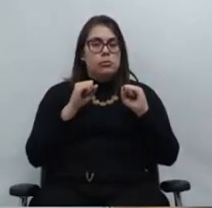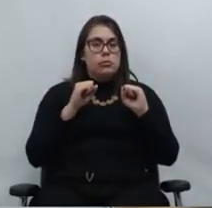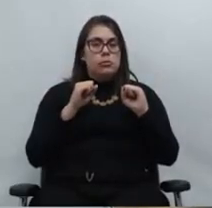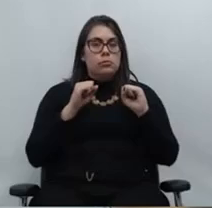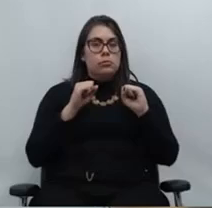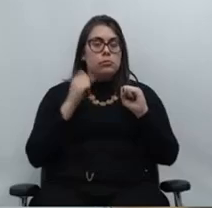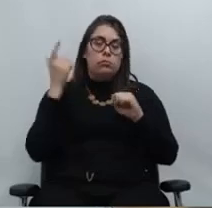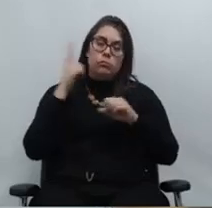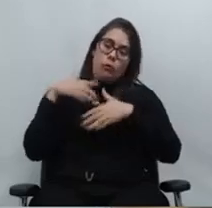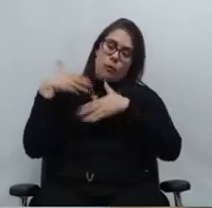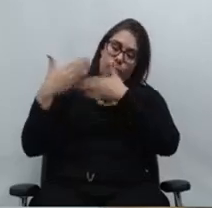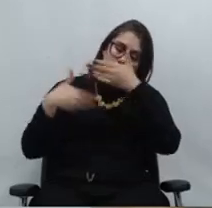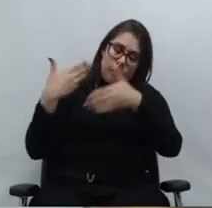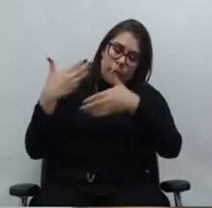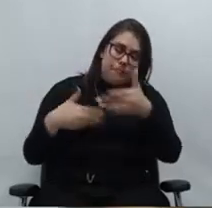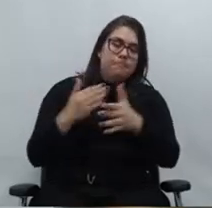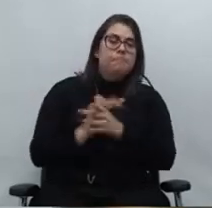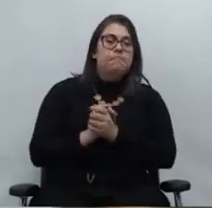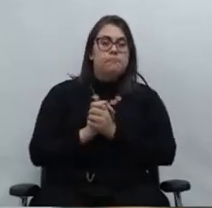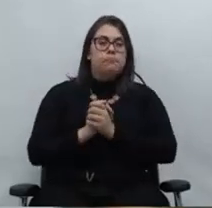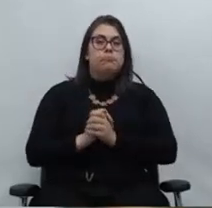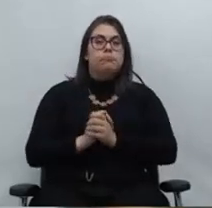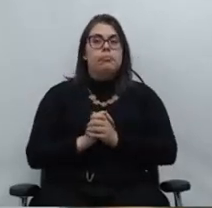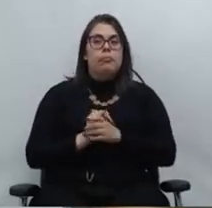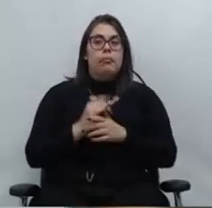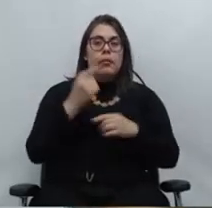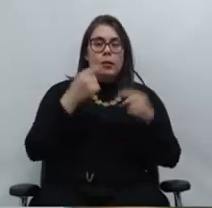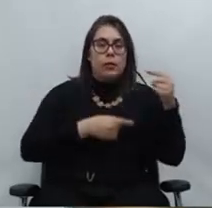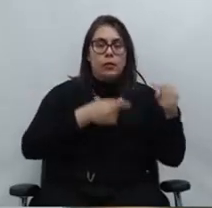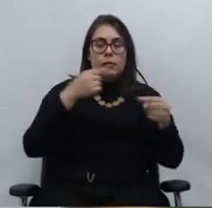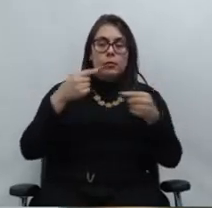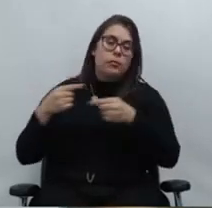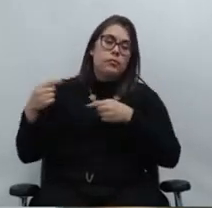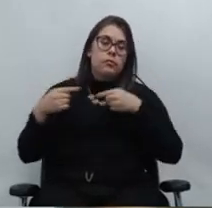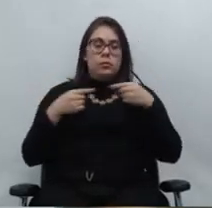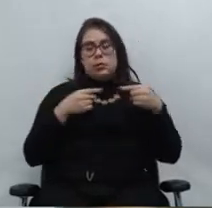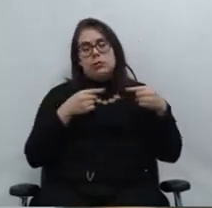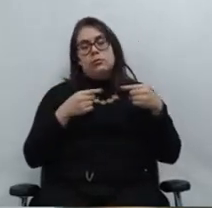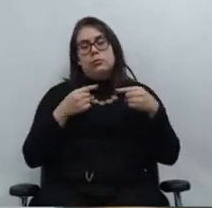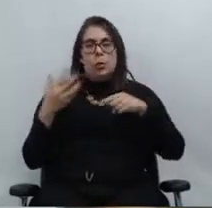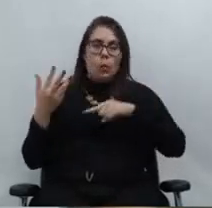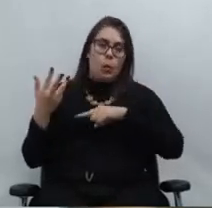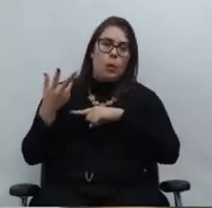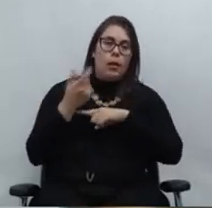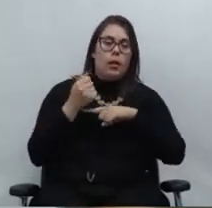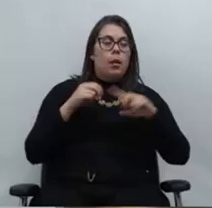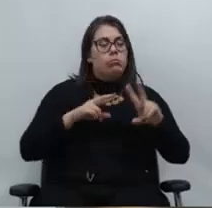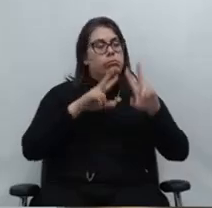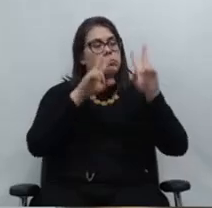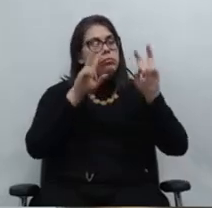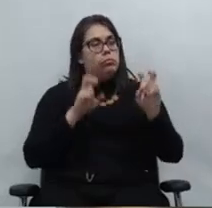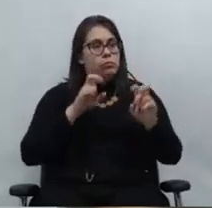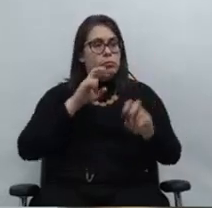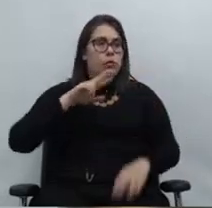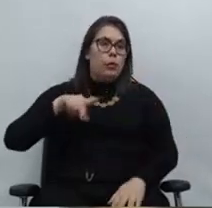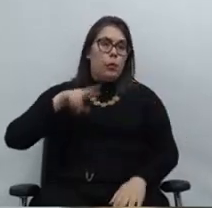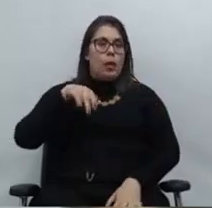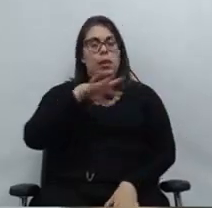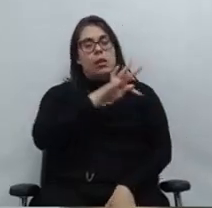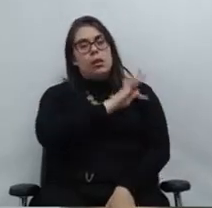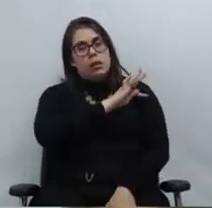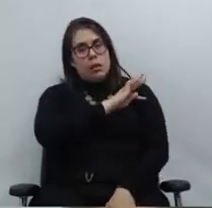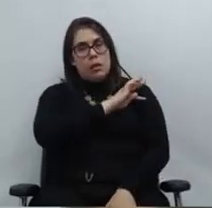trazer avanços e fazer um debate qualificado e propositivo sobre esse tema que não é apenas técnico, é